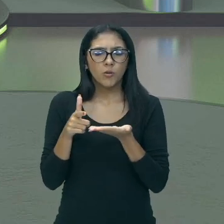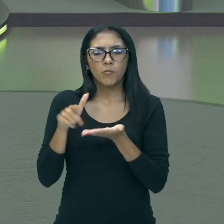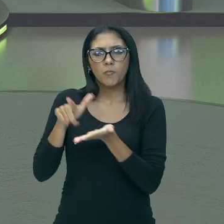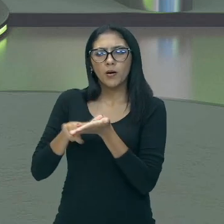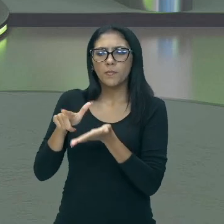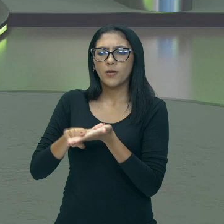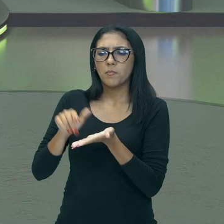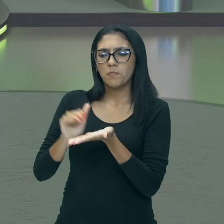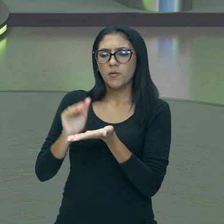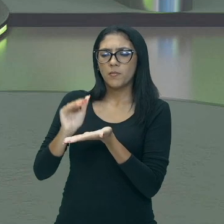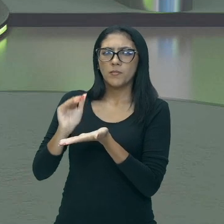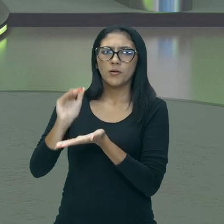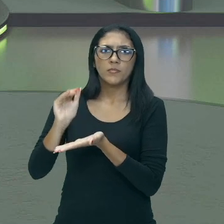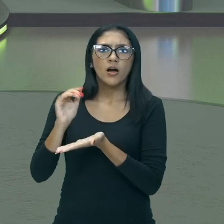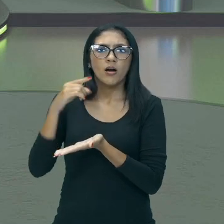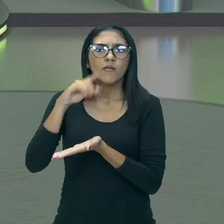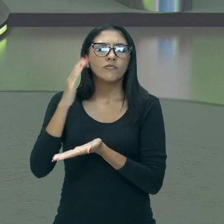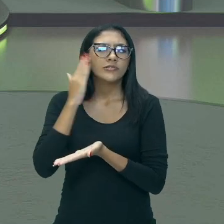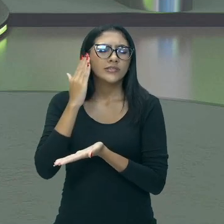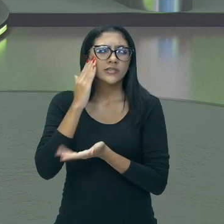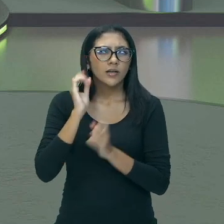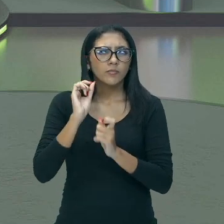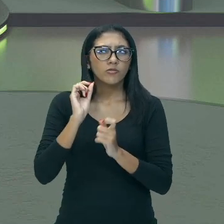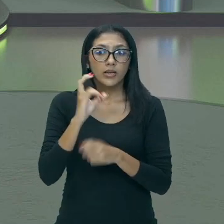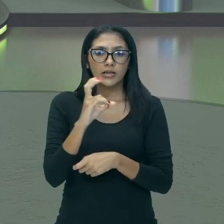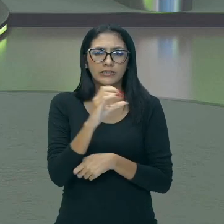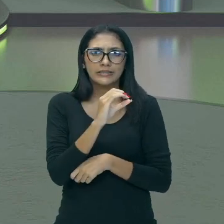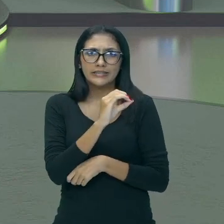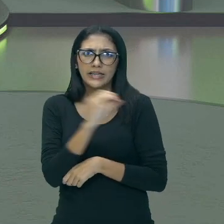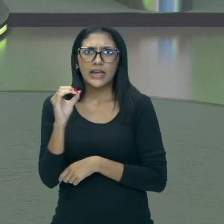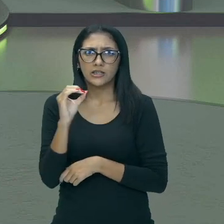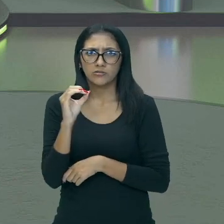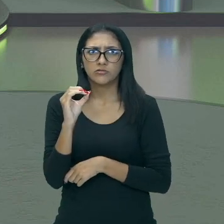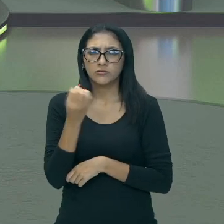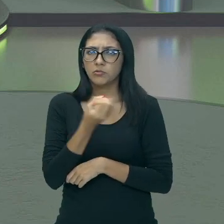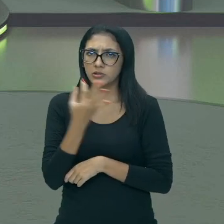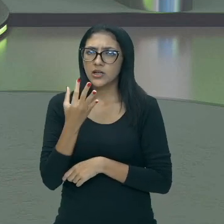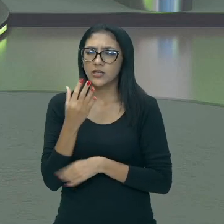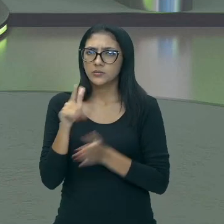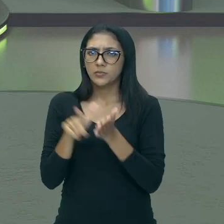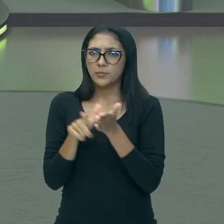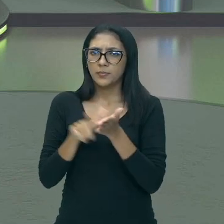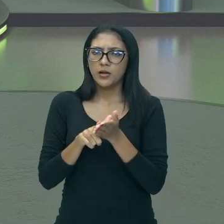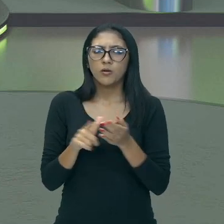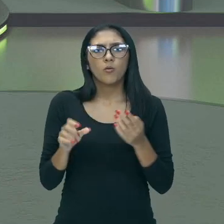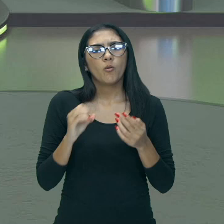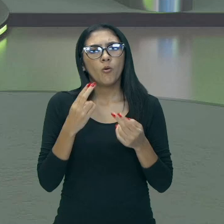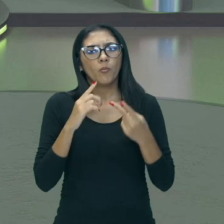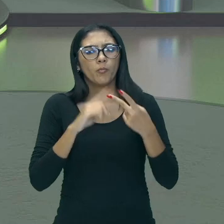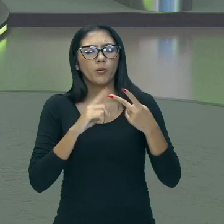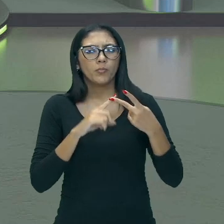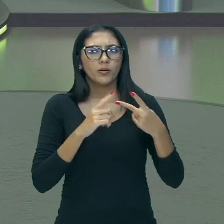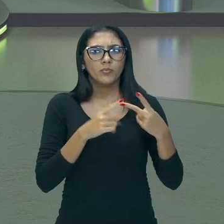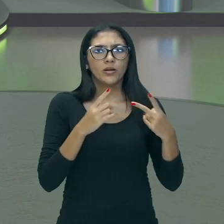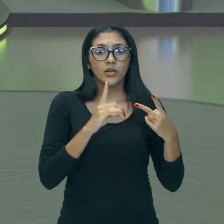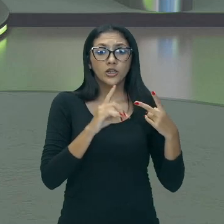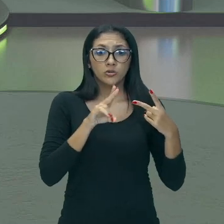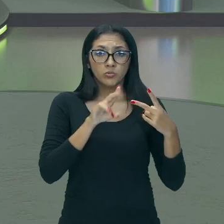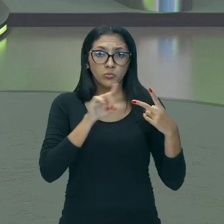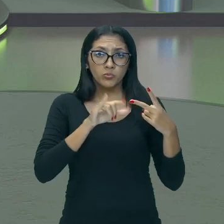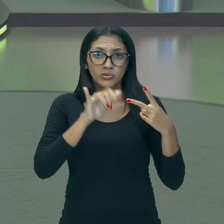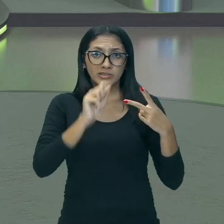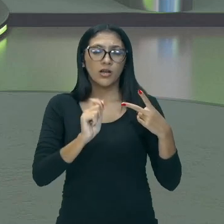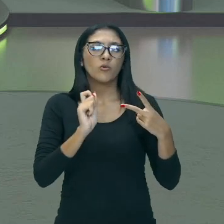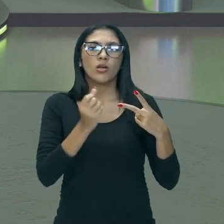ela é exatamente 500 folhas de papel. Uma dúzia de ovos você sabe que é 12